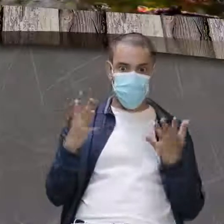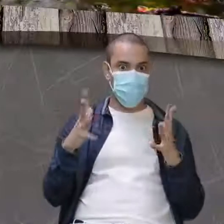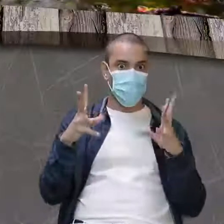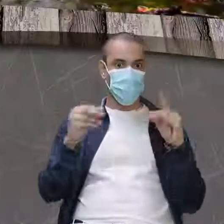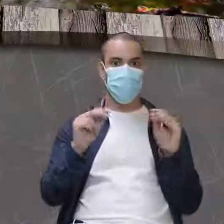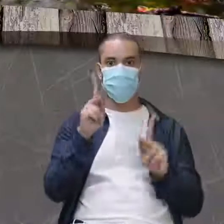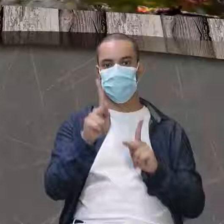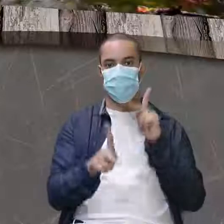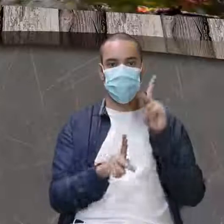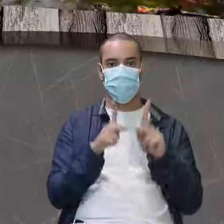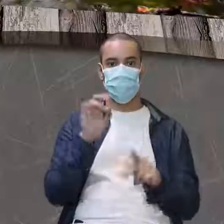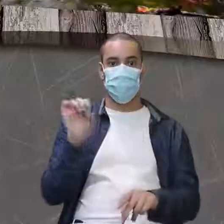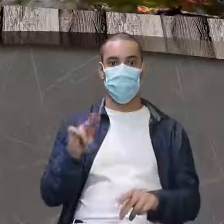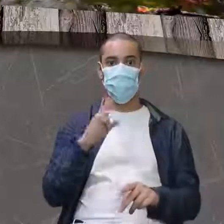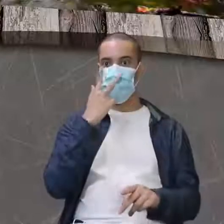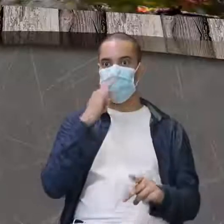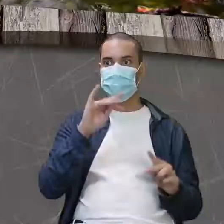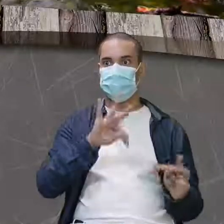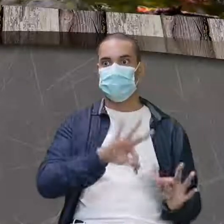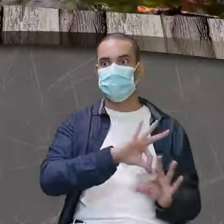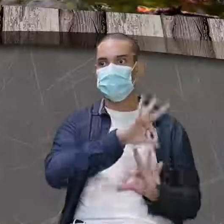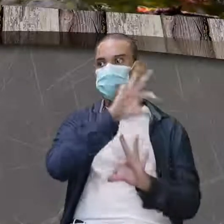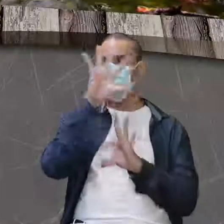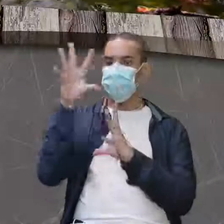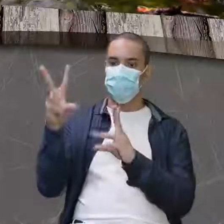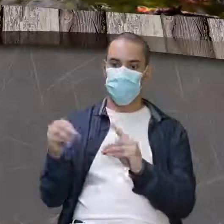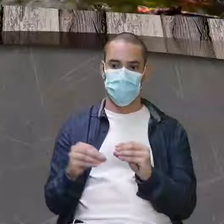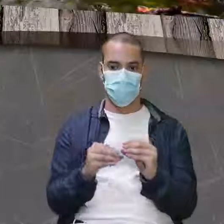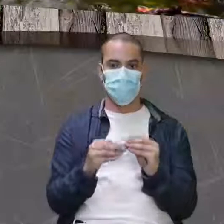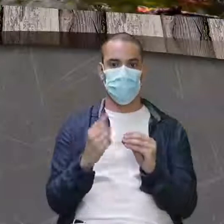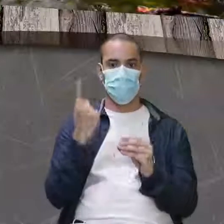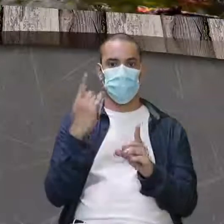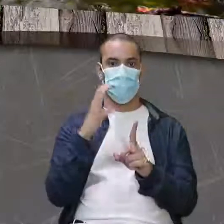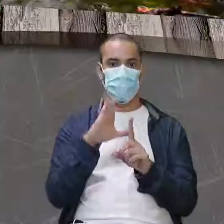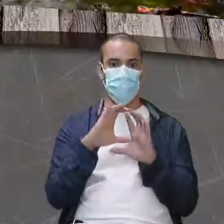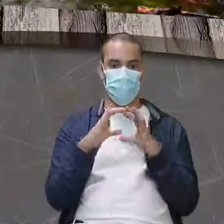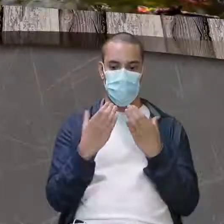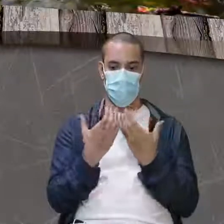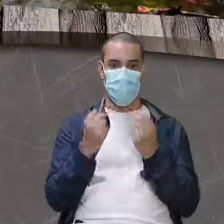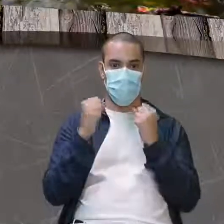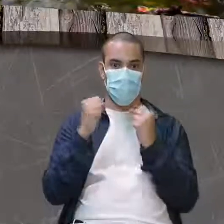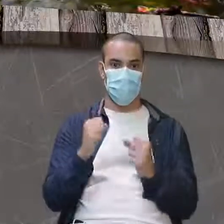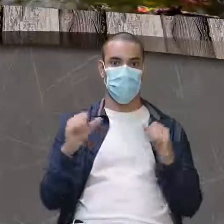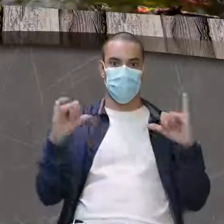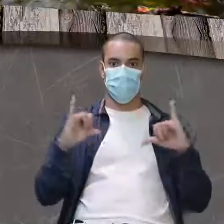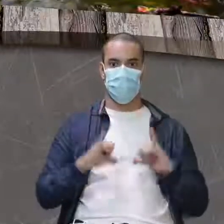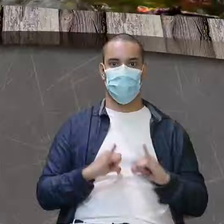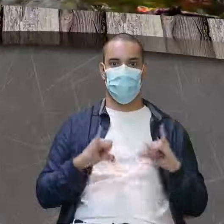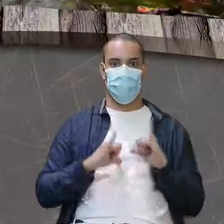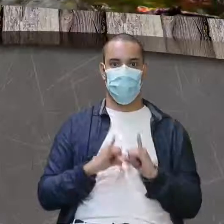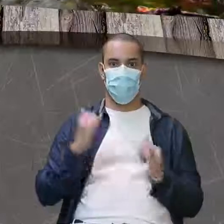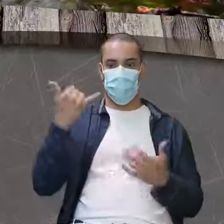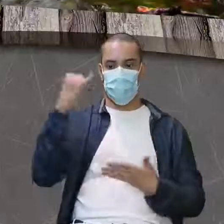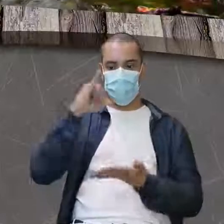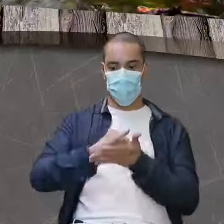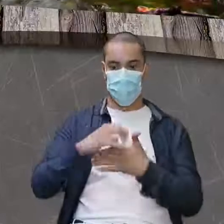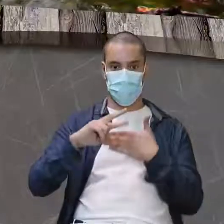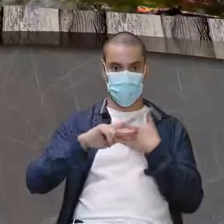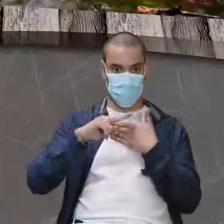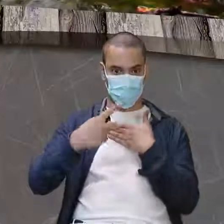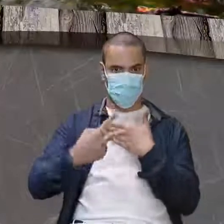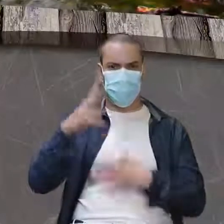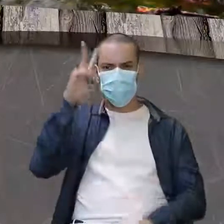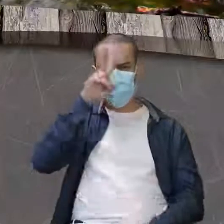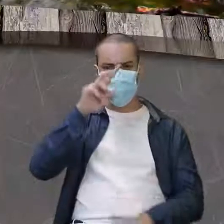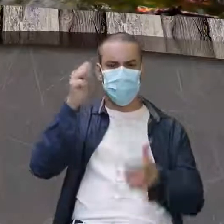uma população ou toda uma comunidade pode sofrer consequências gravíssimas. Lembram lá quando a gente